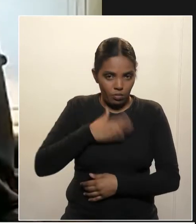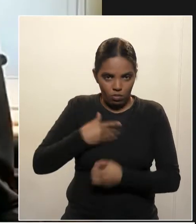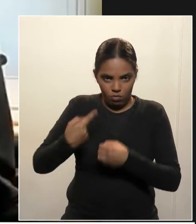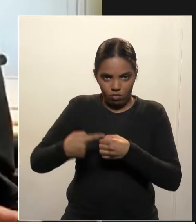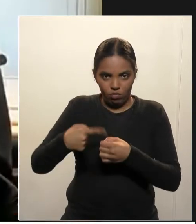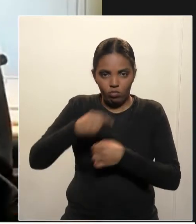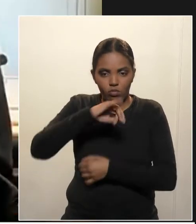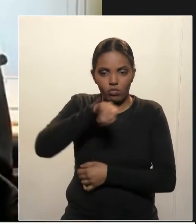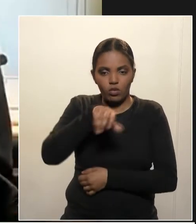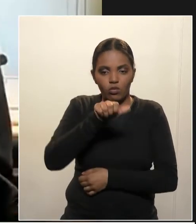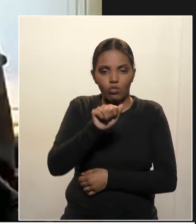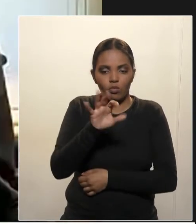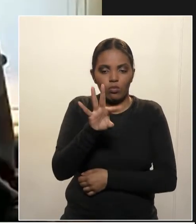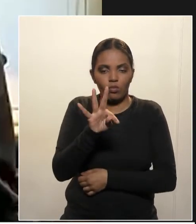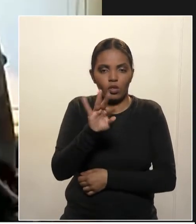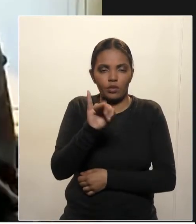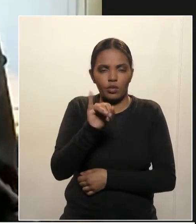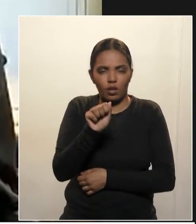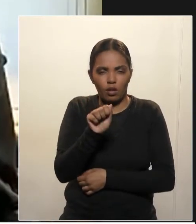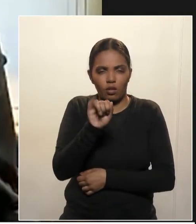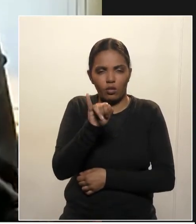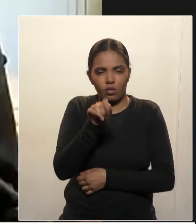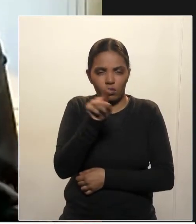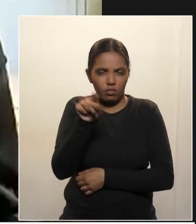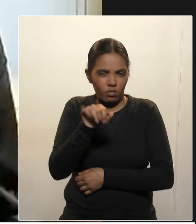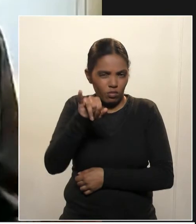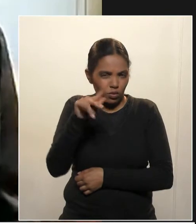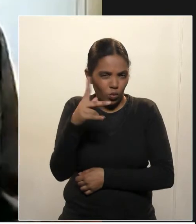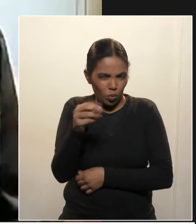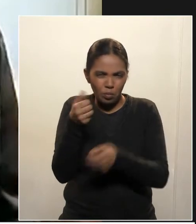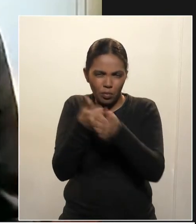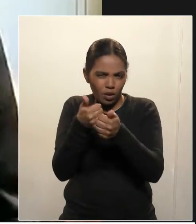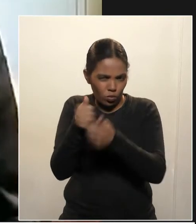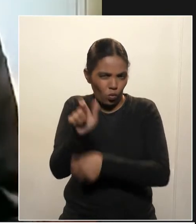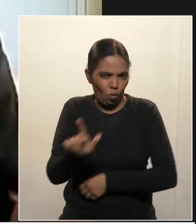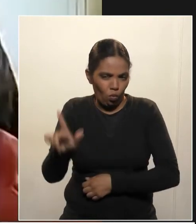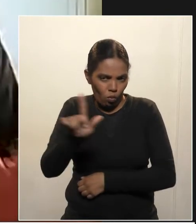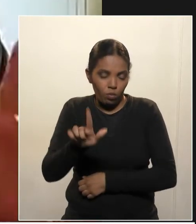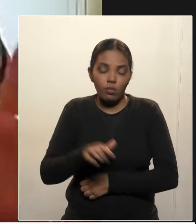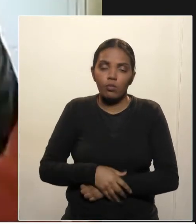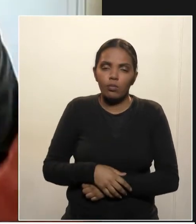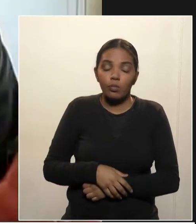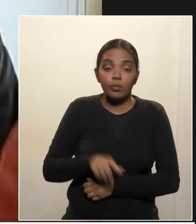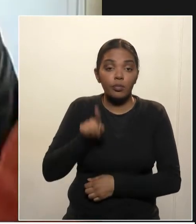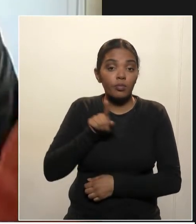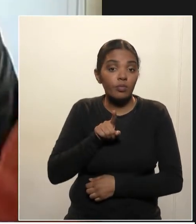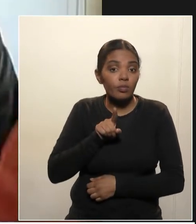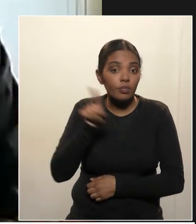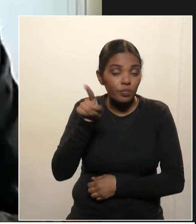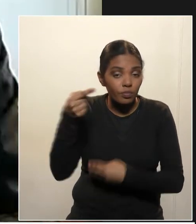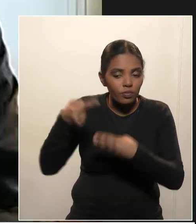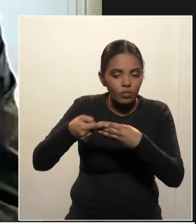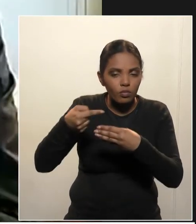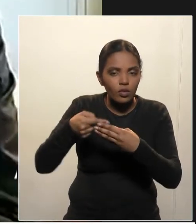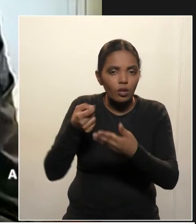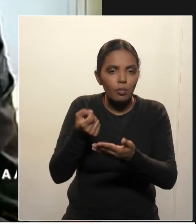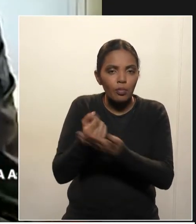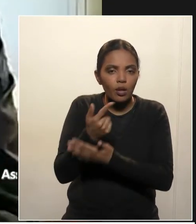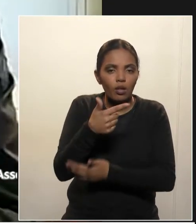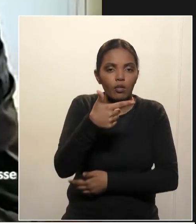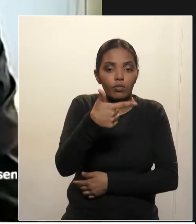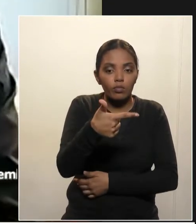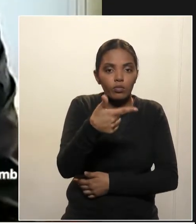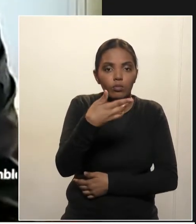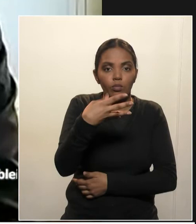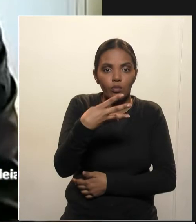tem um pedágio aqui próximo de Londrina, esse pedágio custa vinte e quatro e sessenta e deve ter reajuste